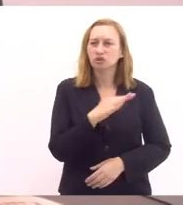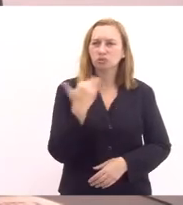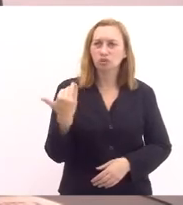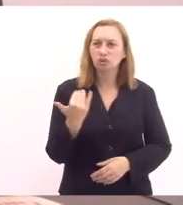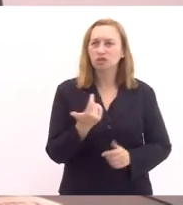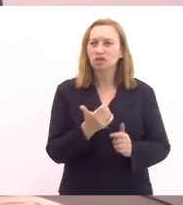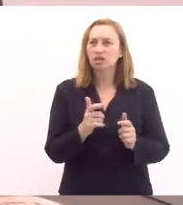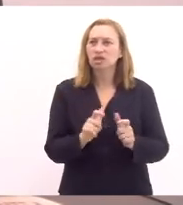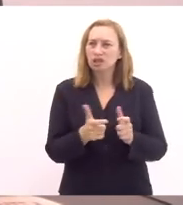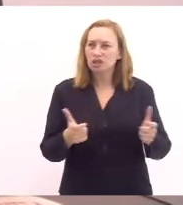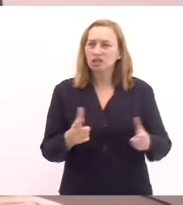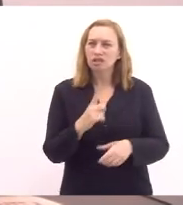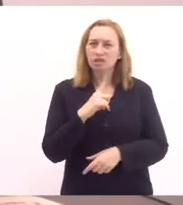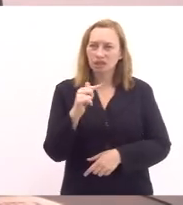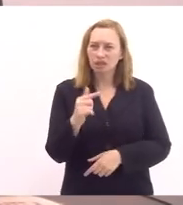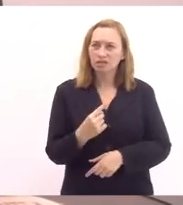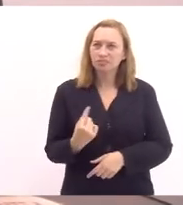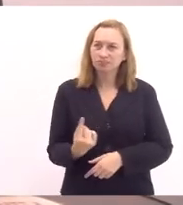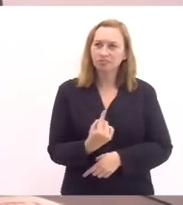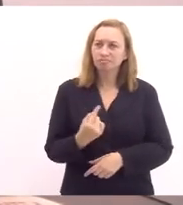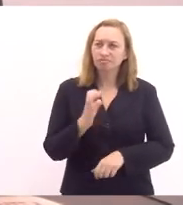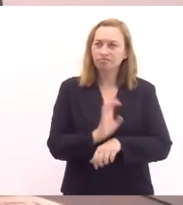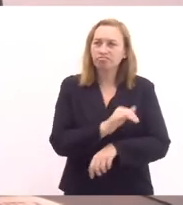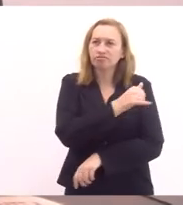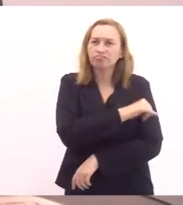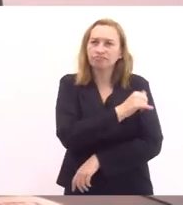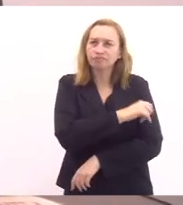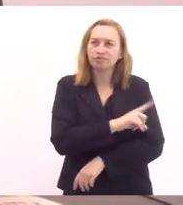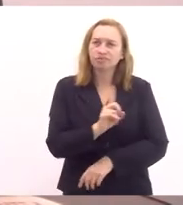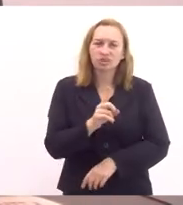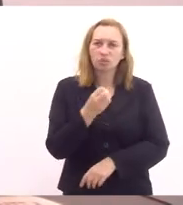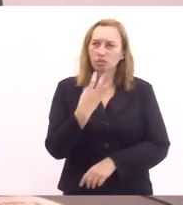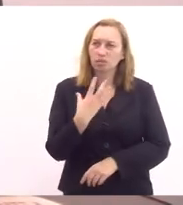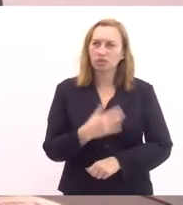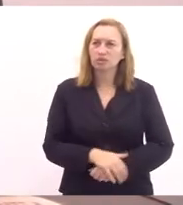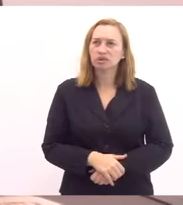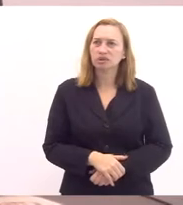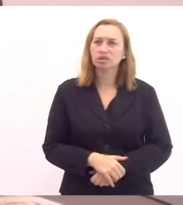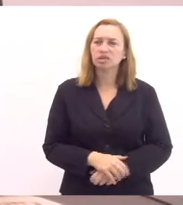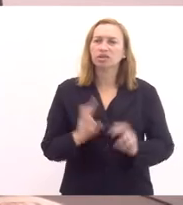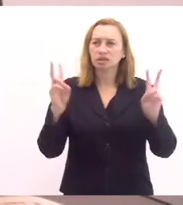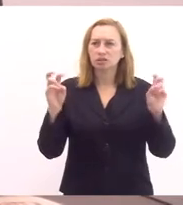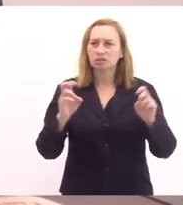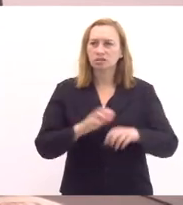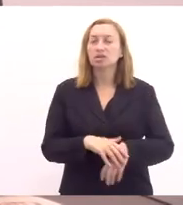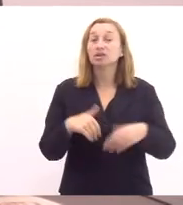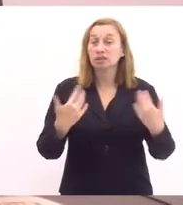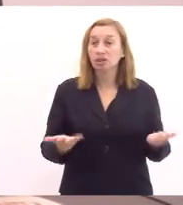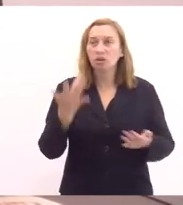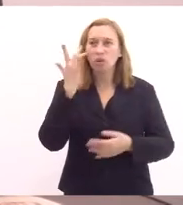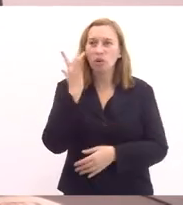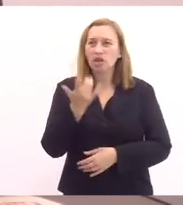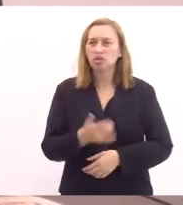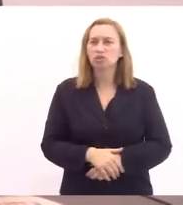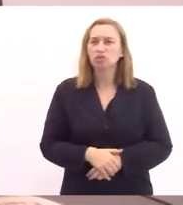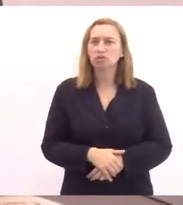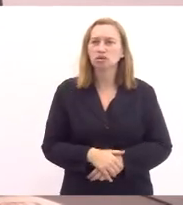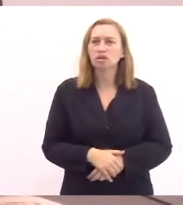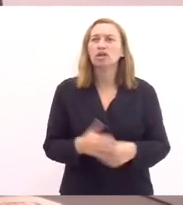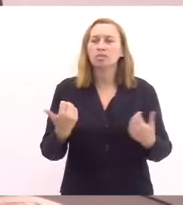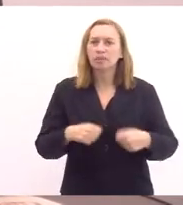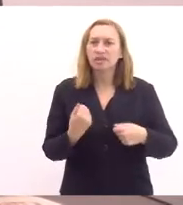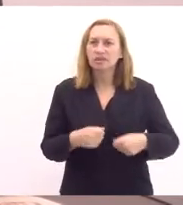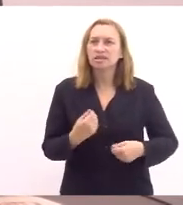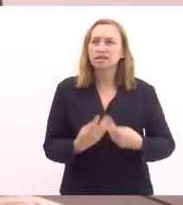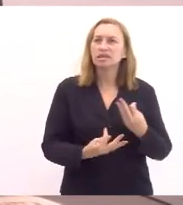mortalidade tão elevada que a gente tem né e o estado do rio não vai nada bem nesse critério Então eu acho que uma coisa assim que a gente não